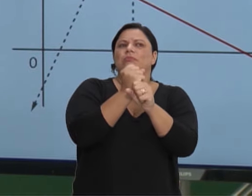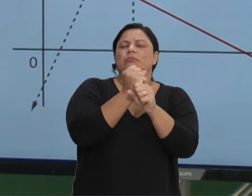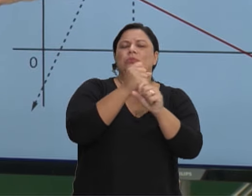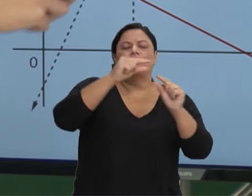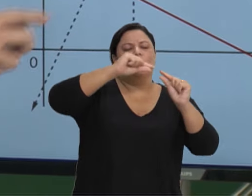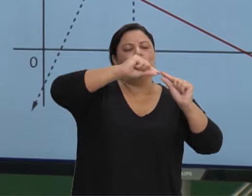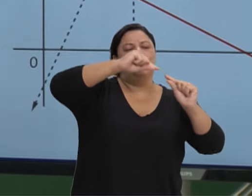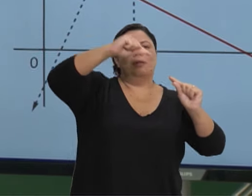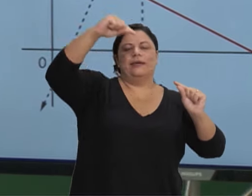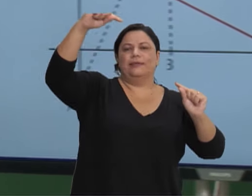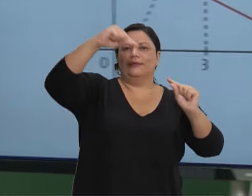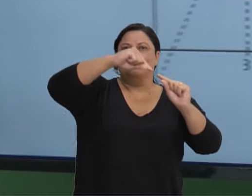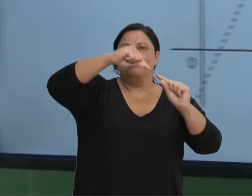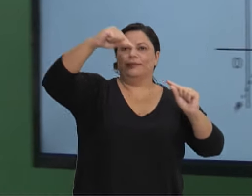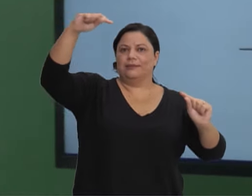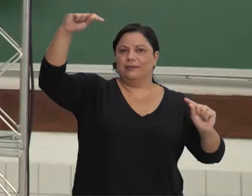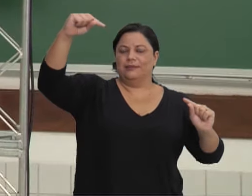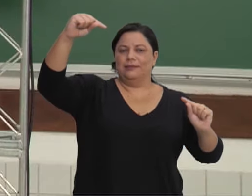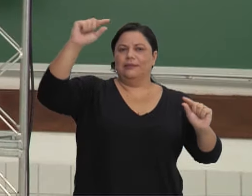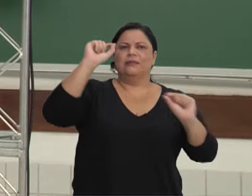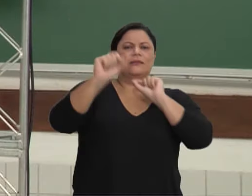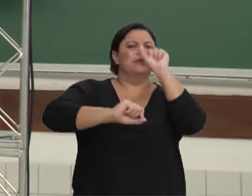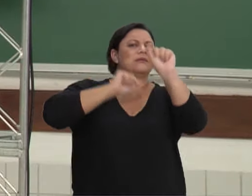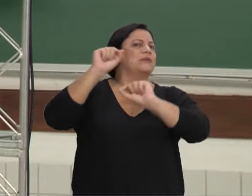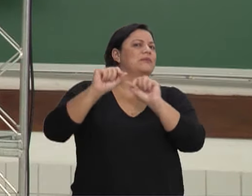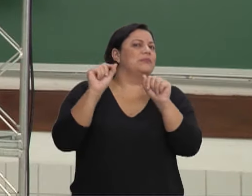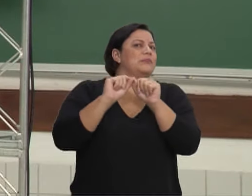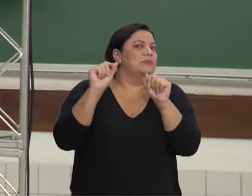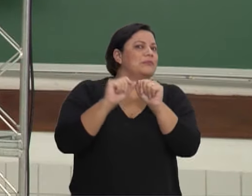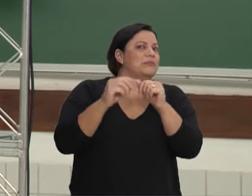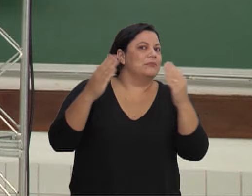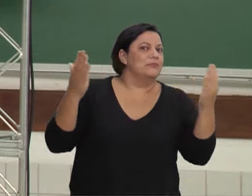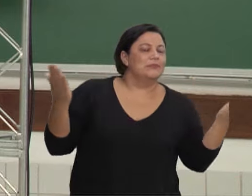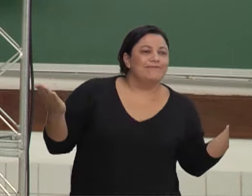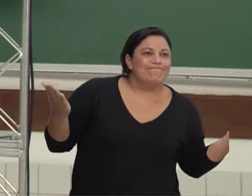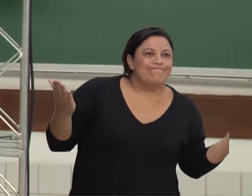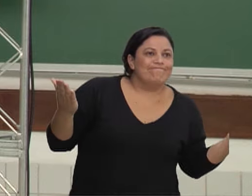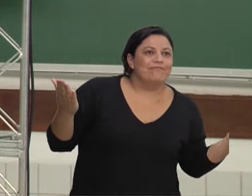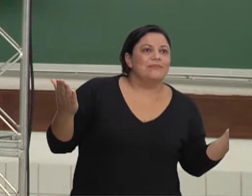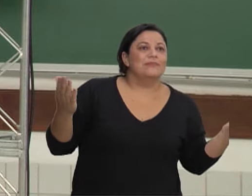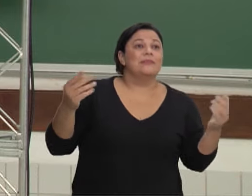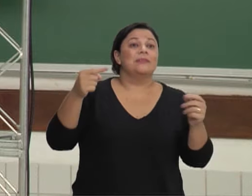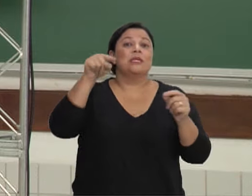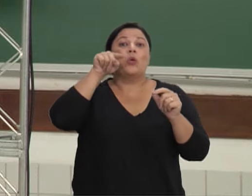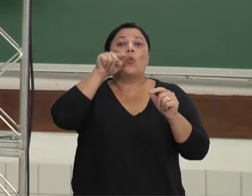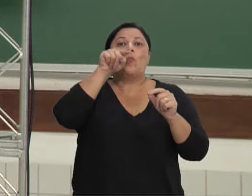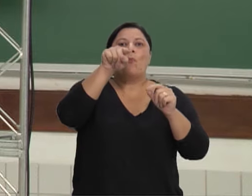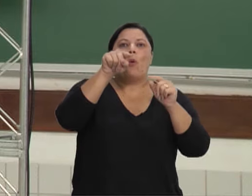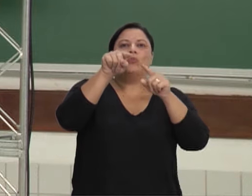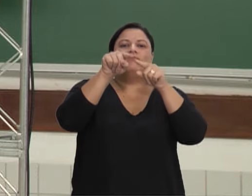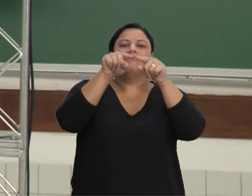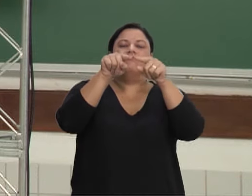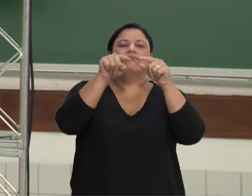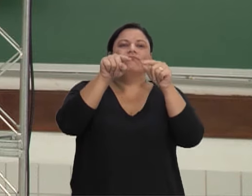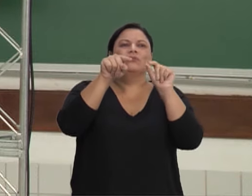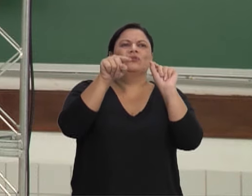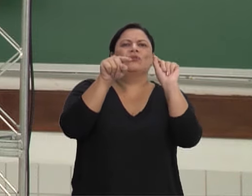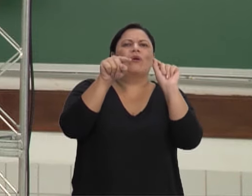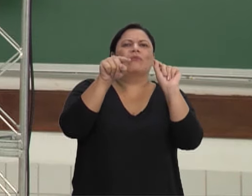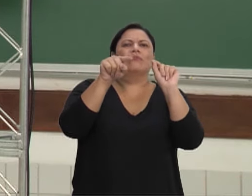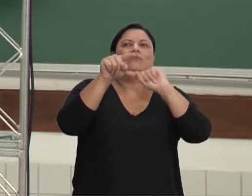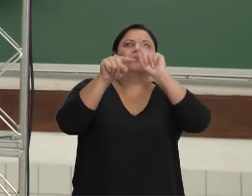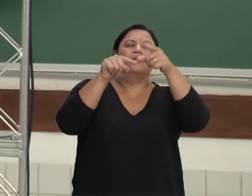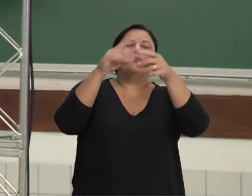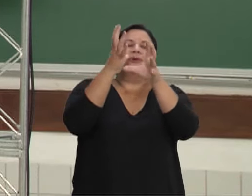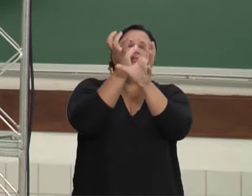aqui. Então, o que eu posso fazer? Descobrir qual é esse ponto, meu A', e depois calcular a distância entre